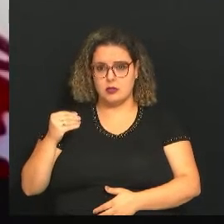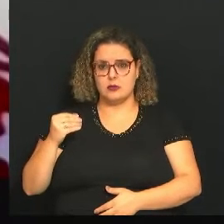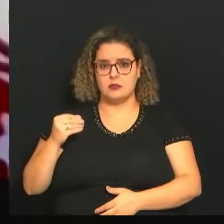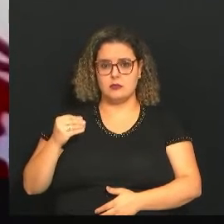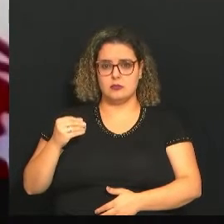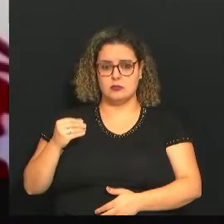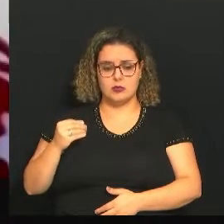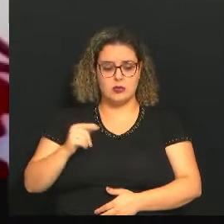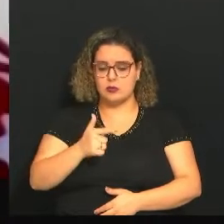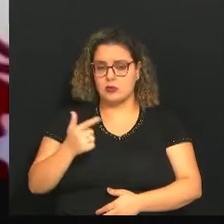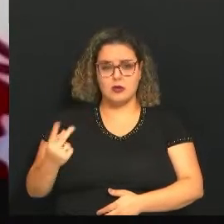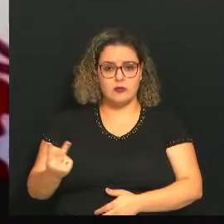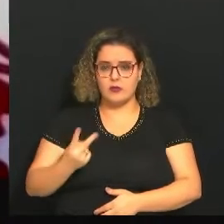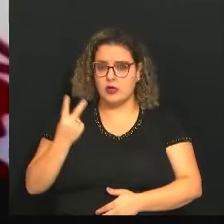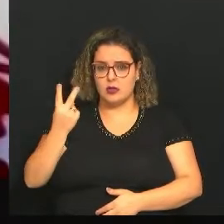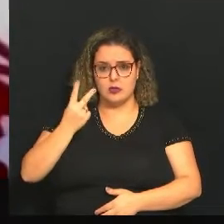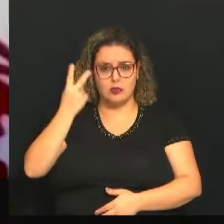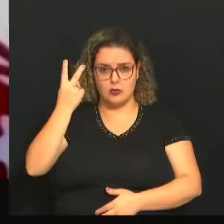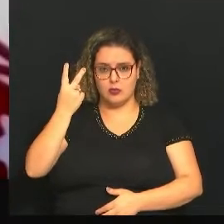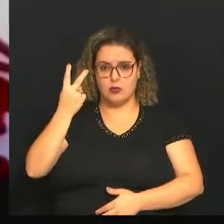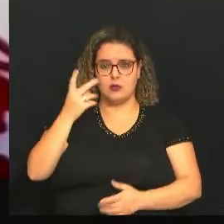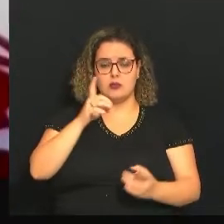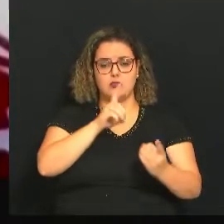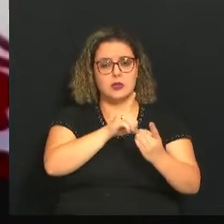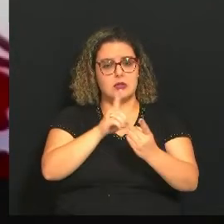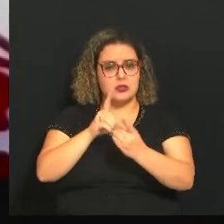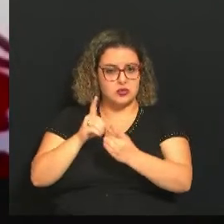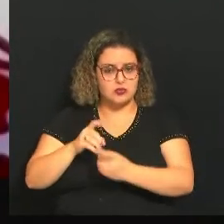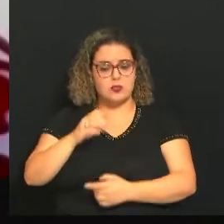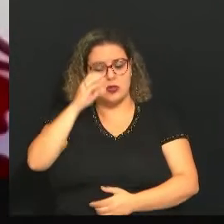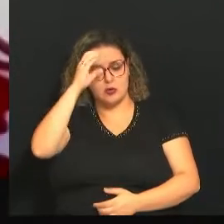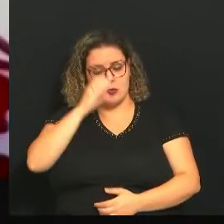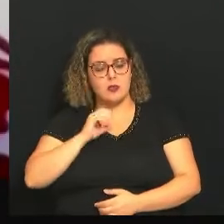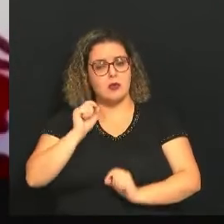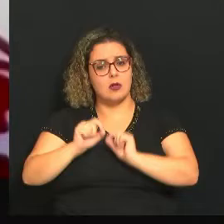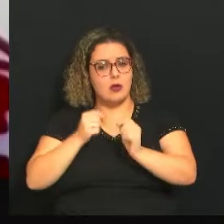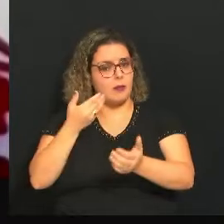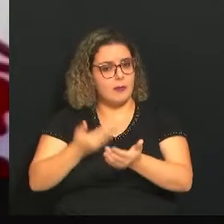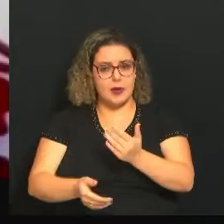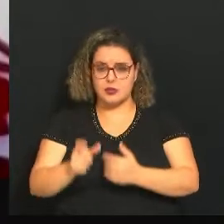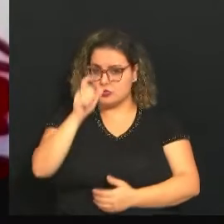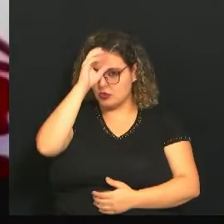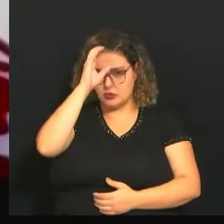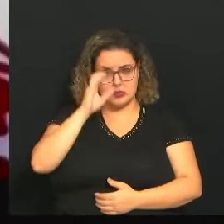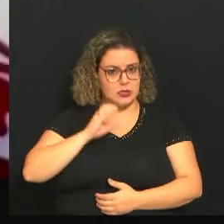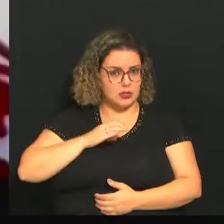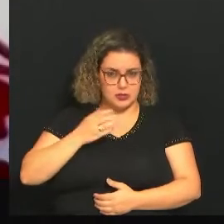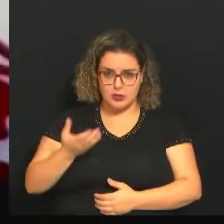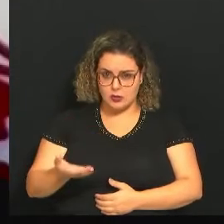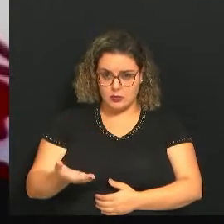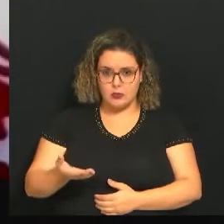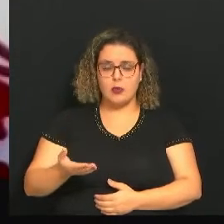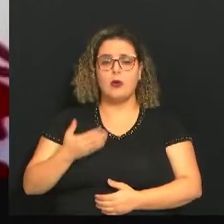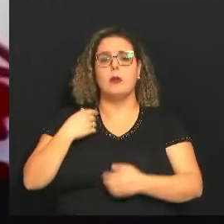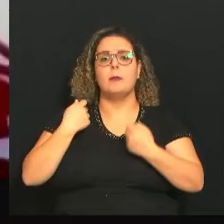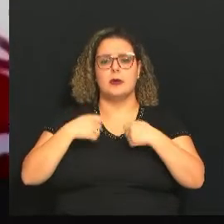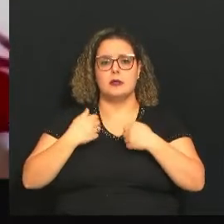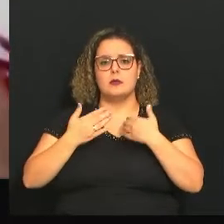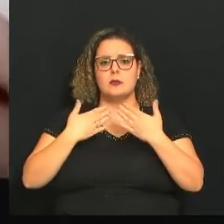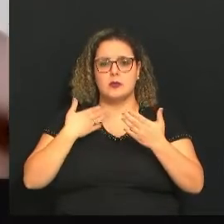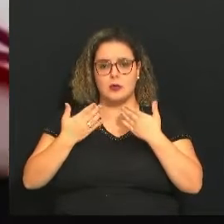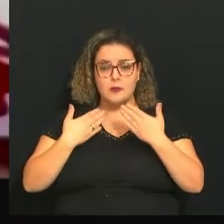é o atendimento ao público, né? Então, isso é uma coisa que a gente tem que conversar muito com a